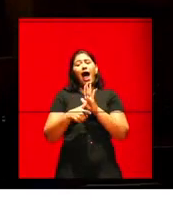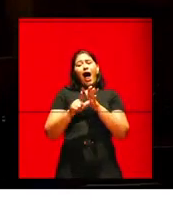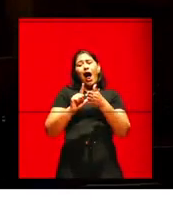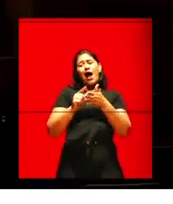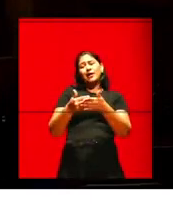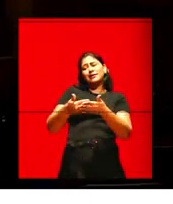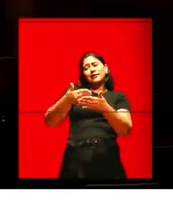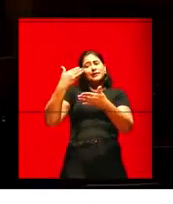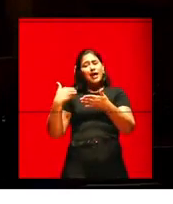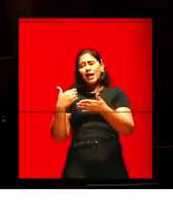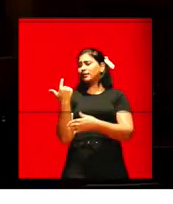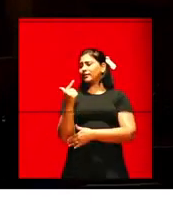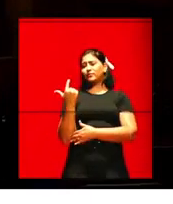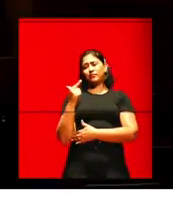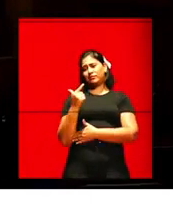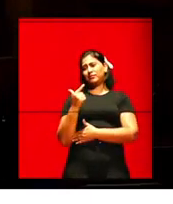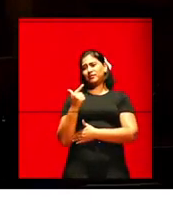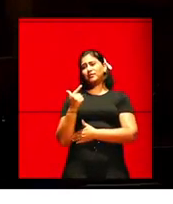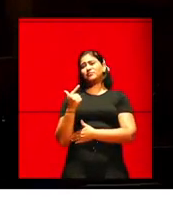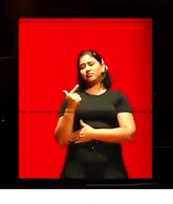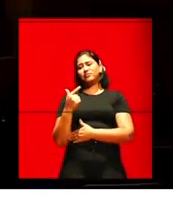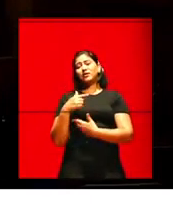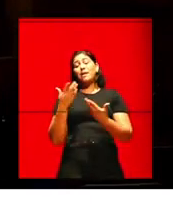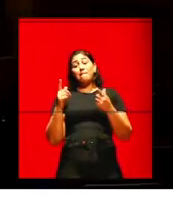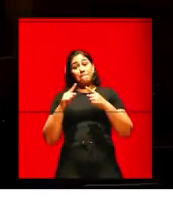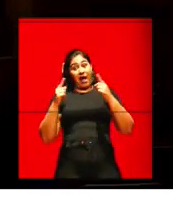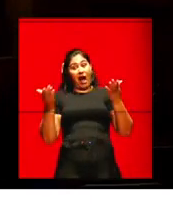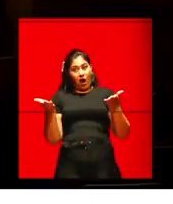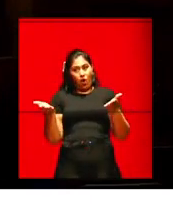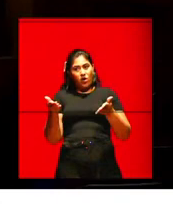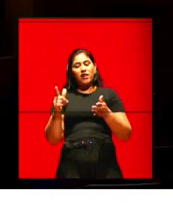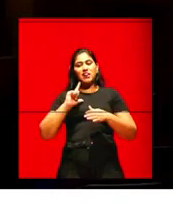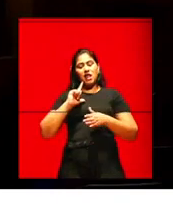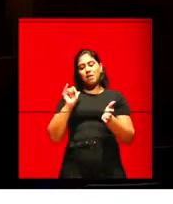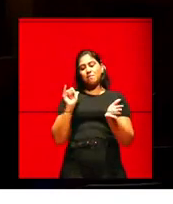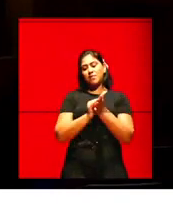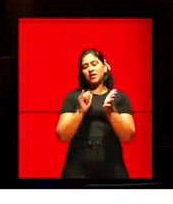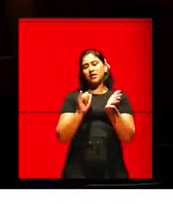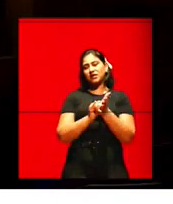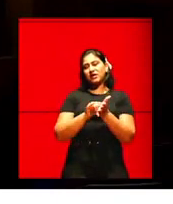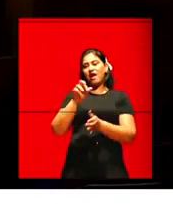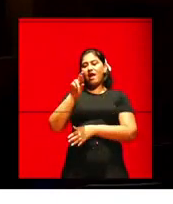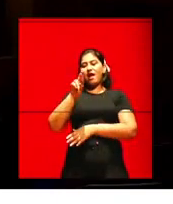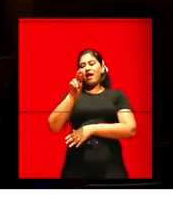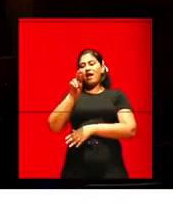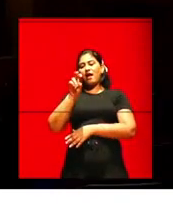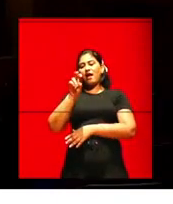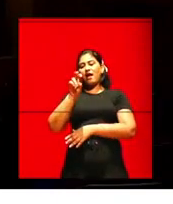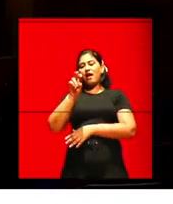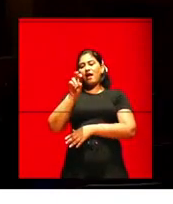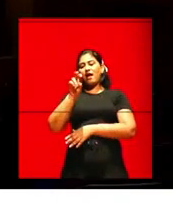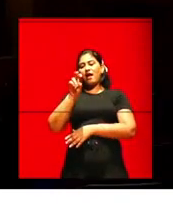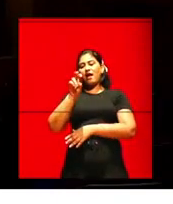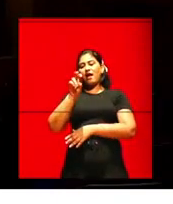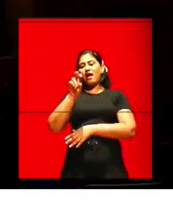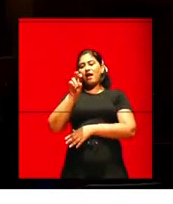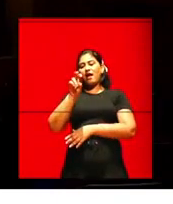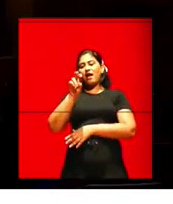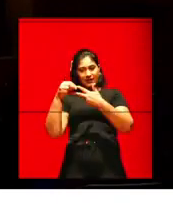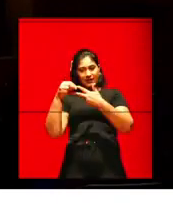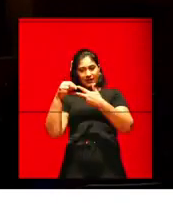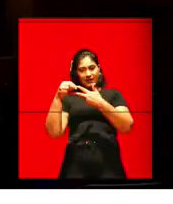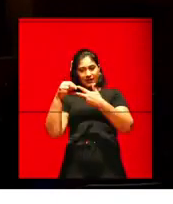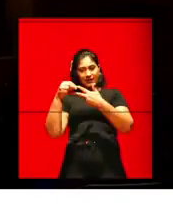falou, nós temos aqui a plataforma do Revisa Enem, a plataforma do Revisa Mais. São plataformas que vocês